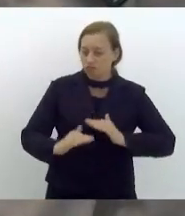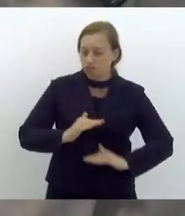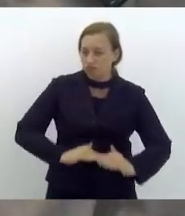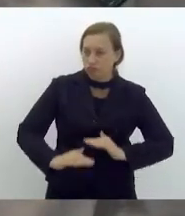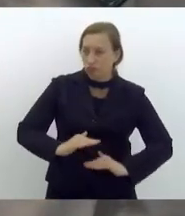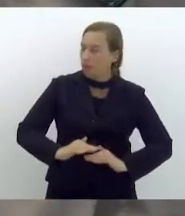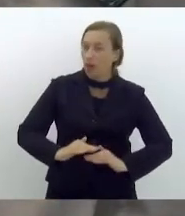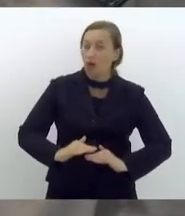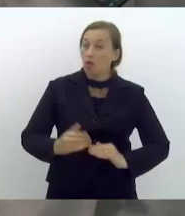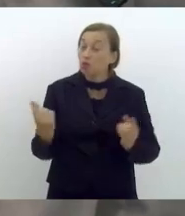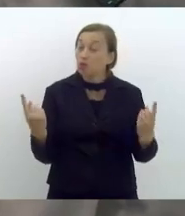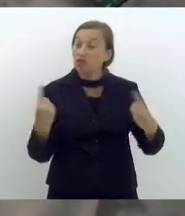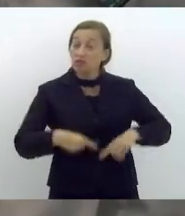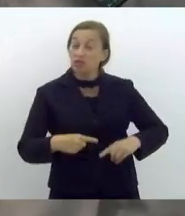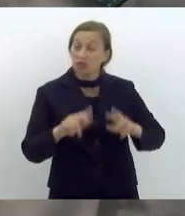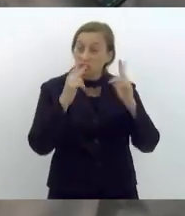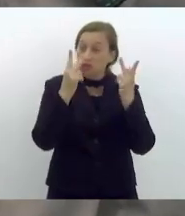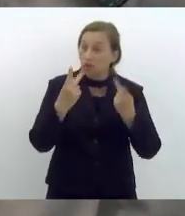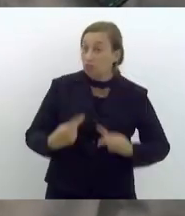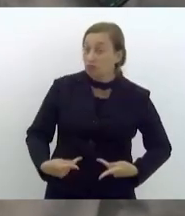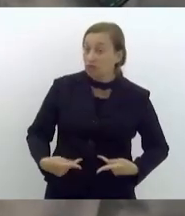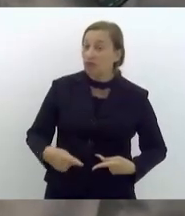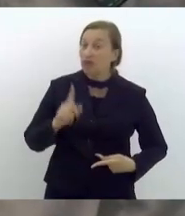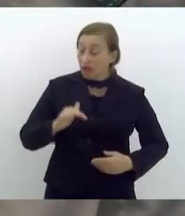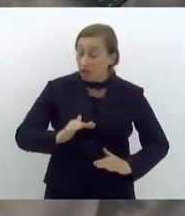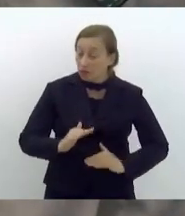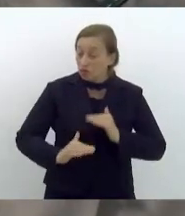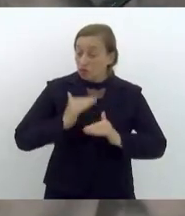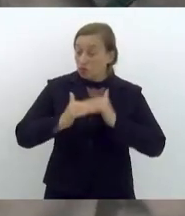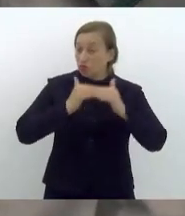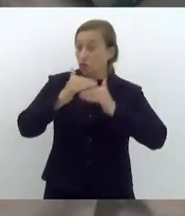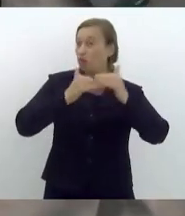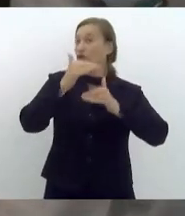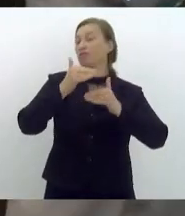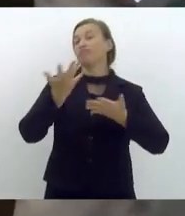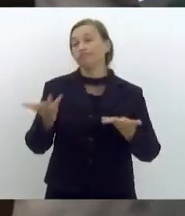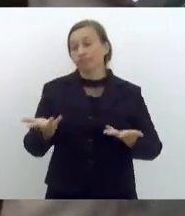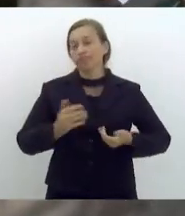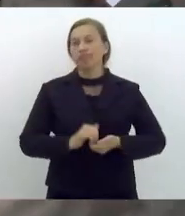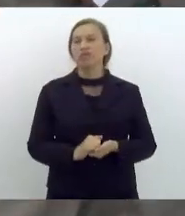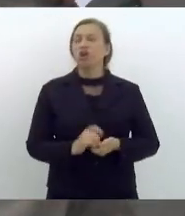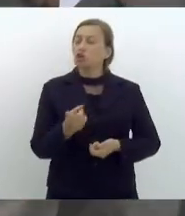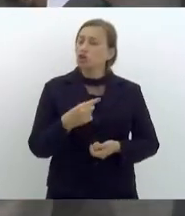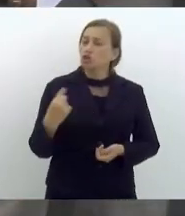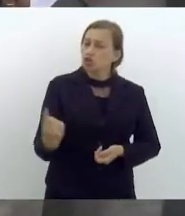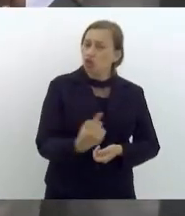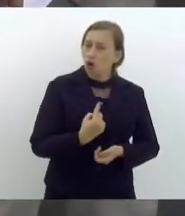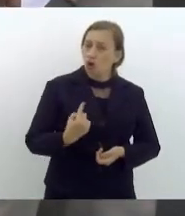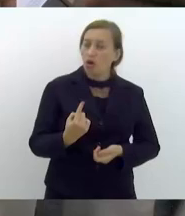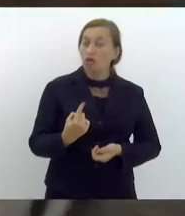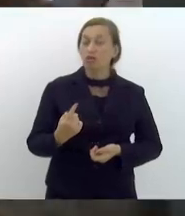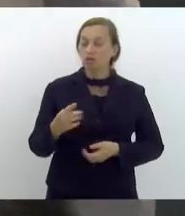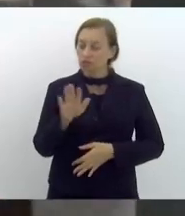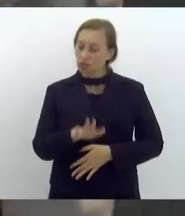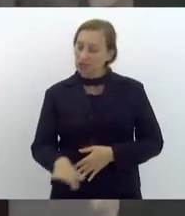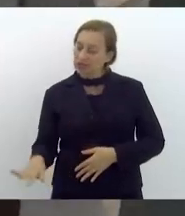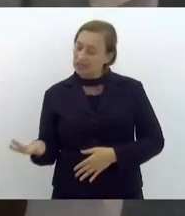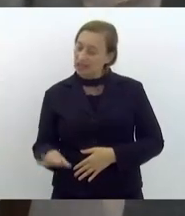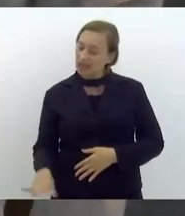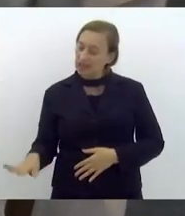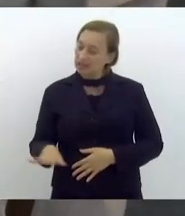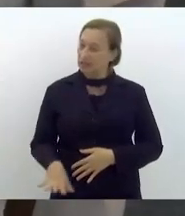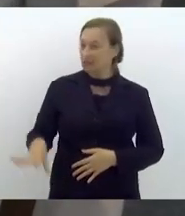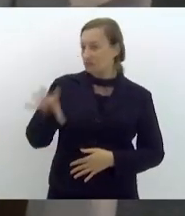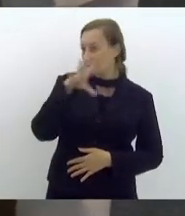o desafio da humanidade é caminhar para frente nós quando éramos crianças e